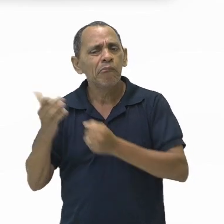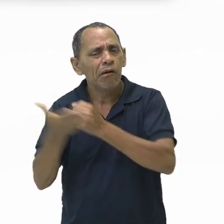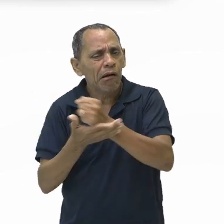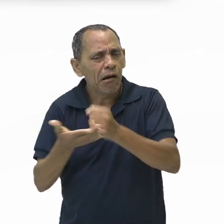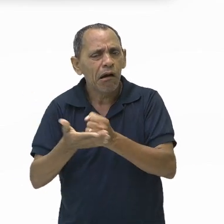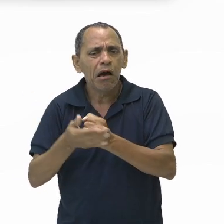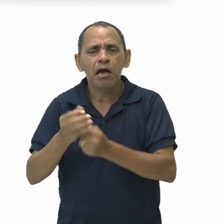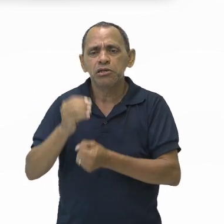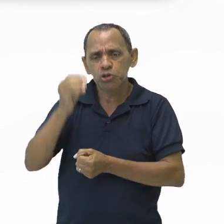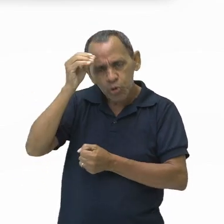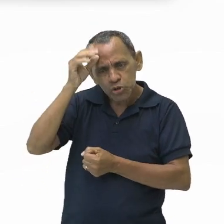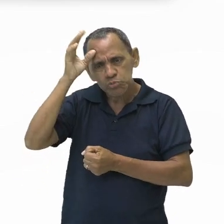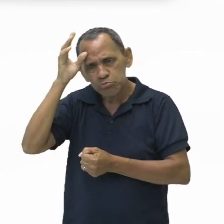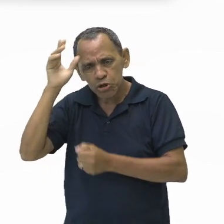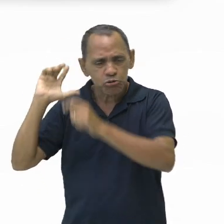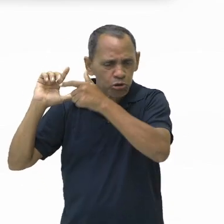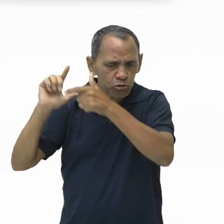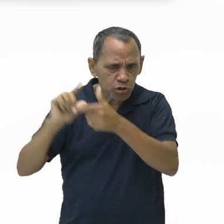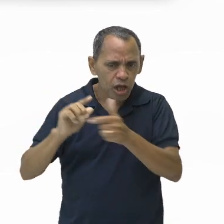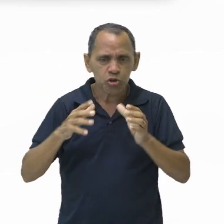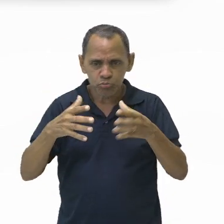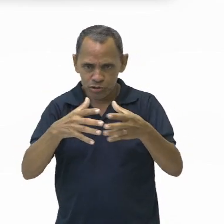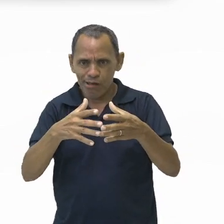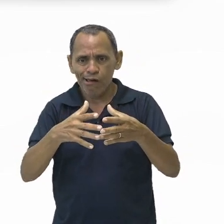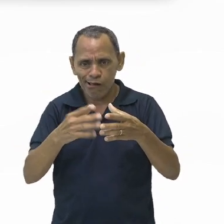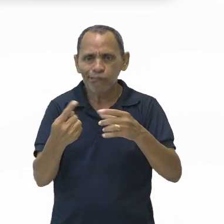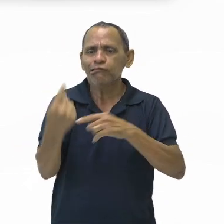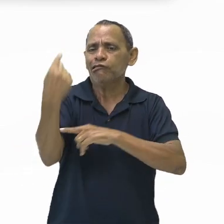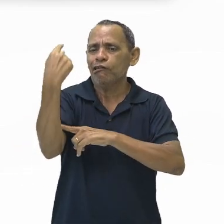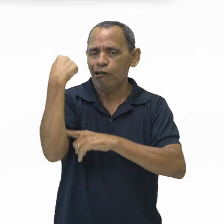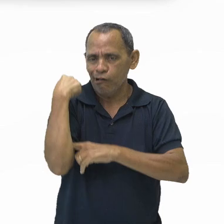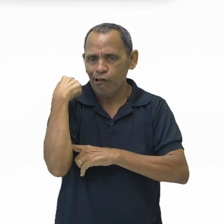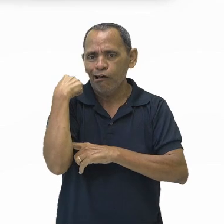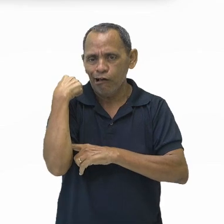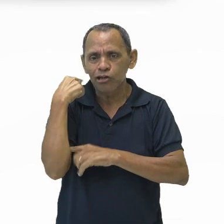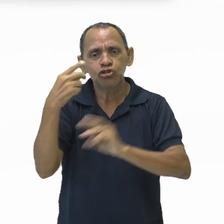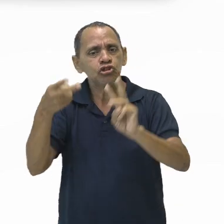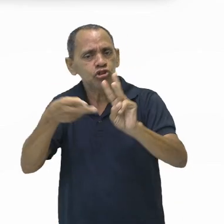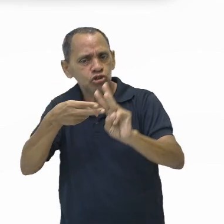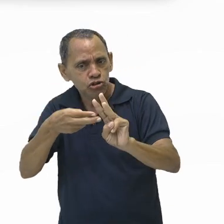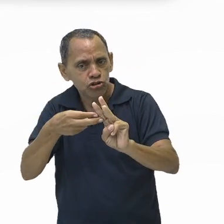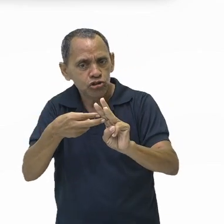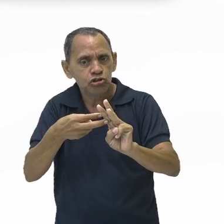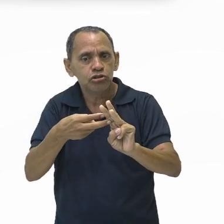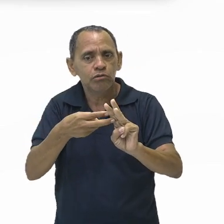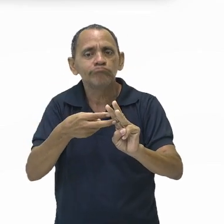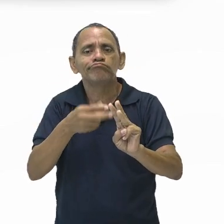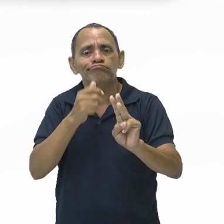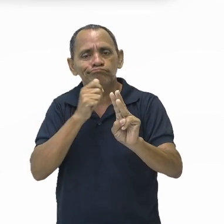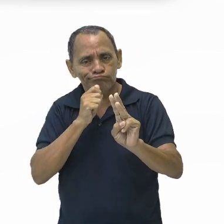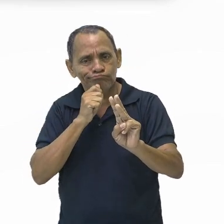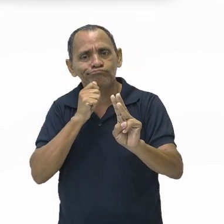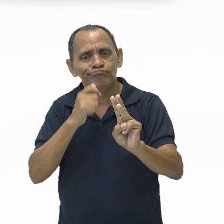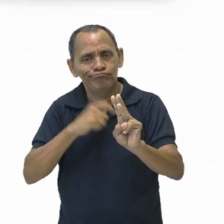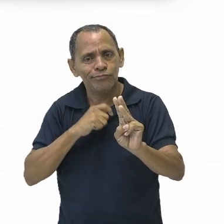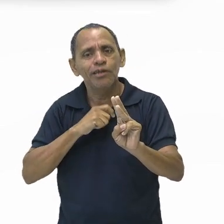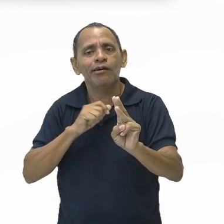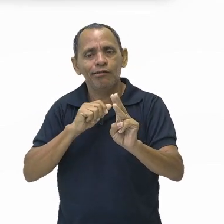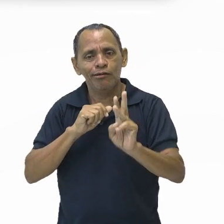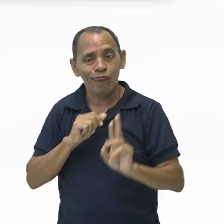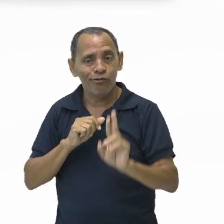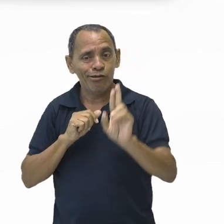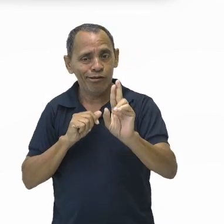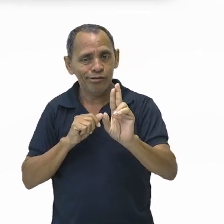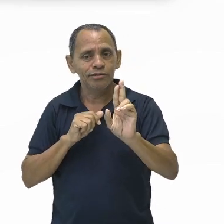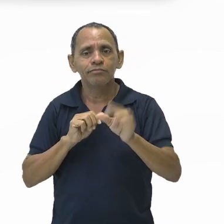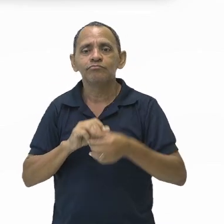conhecimentos tradicionais, das comunidades tradicionais, das comunidades indígenas. Ainda tem muita referência disso no